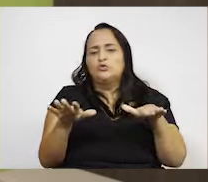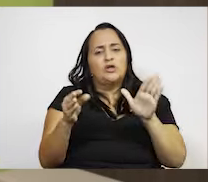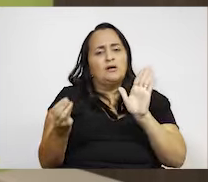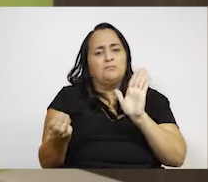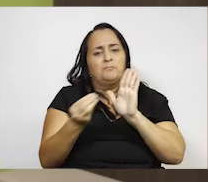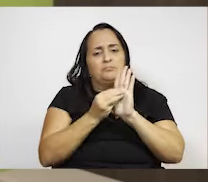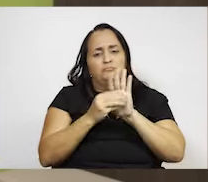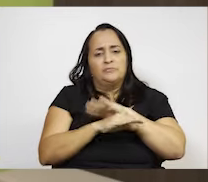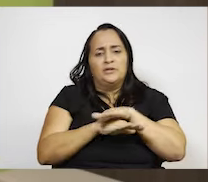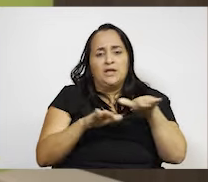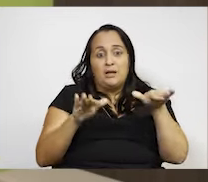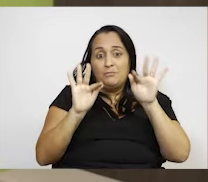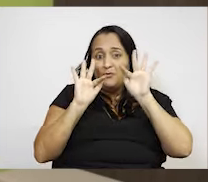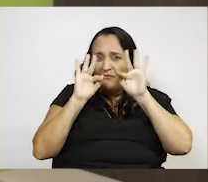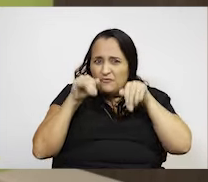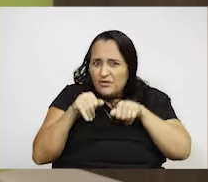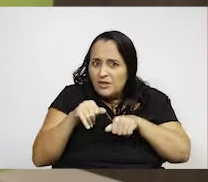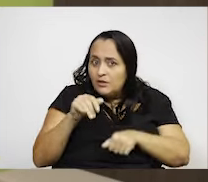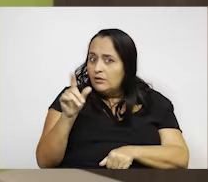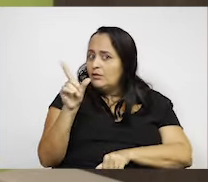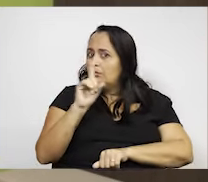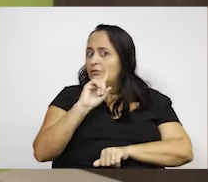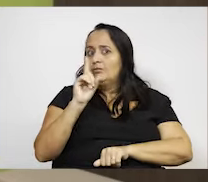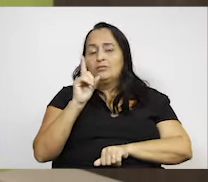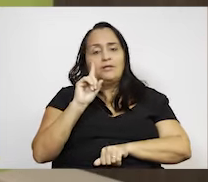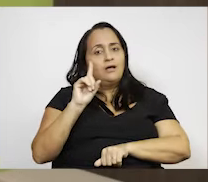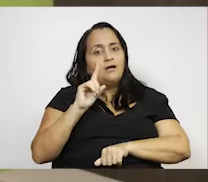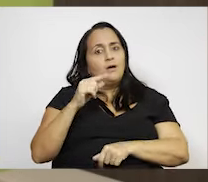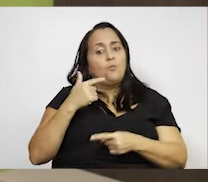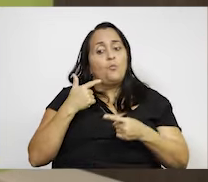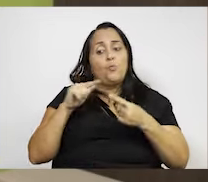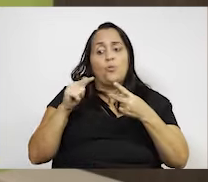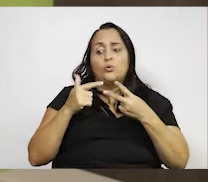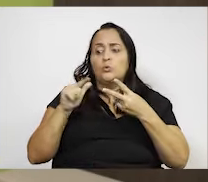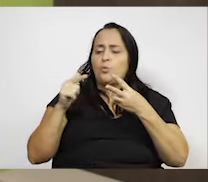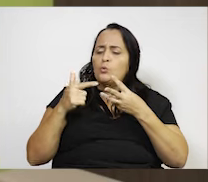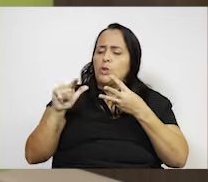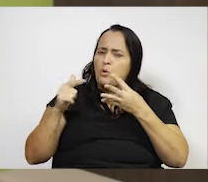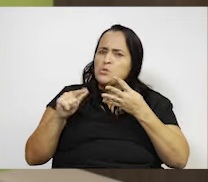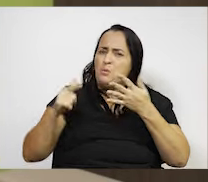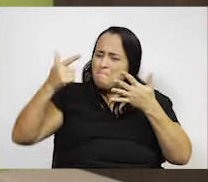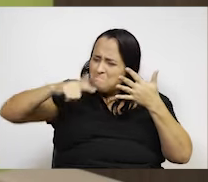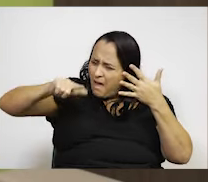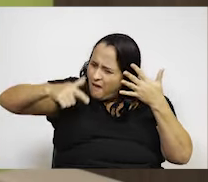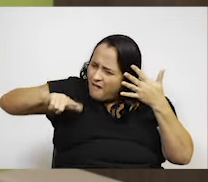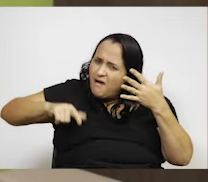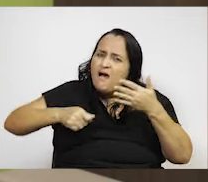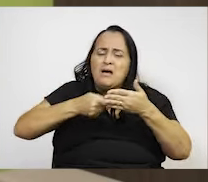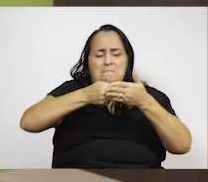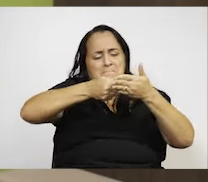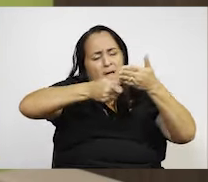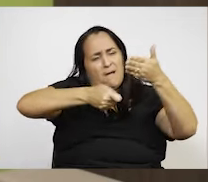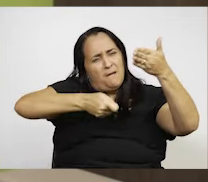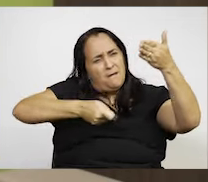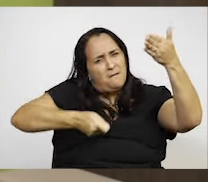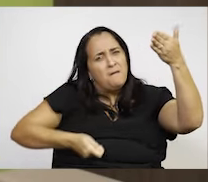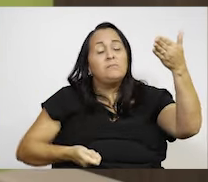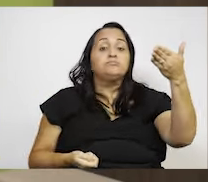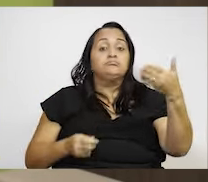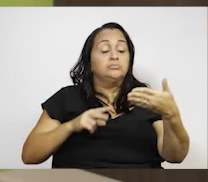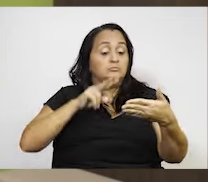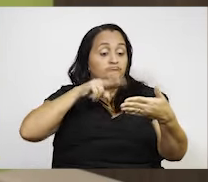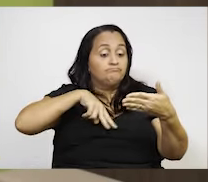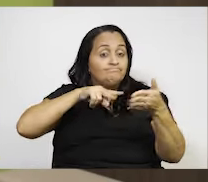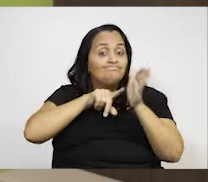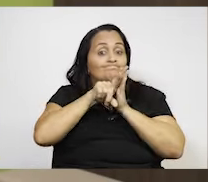que a notícia acaba ali, mas não, a notícia tem outras e outras camadas que precisam ser apuradas e investigadas.